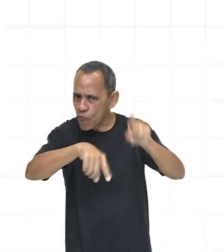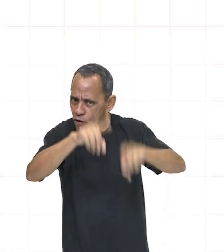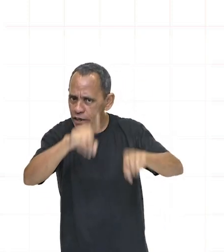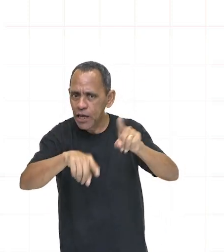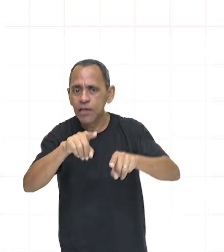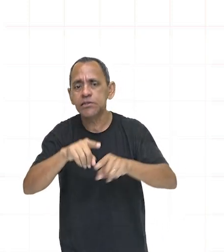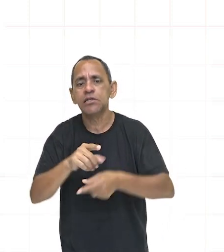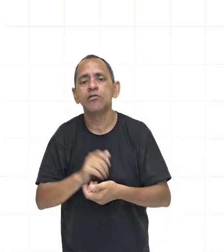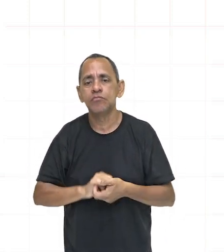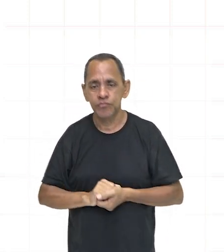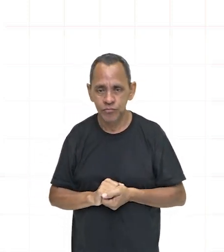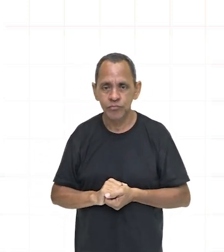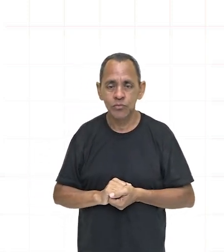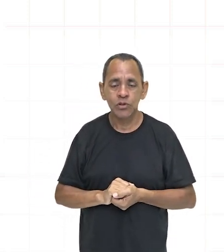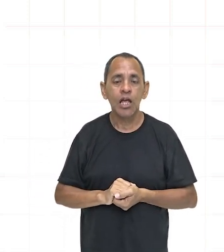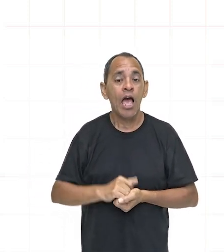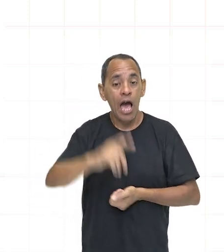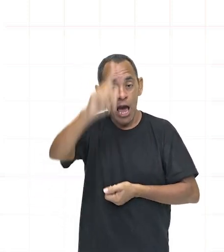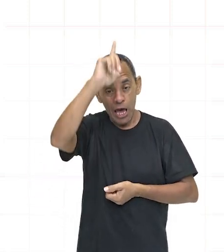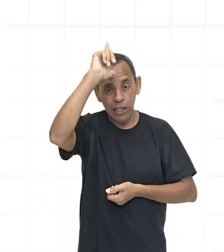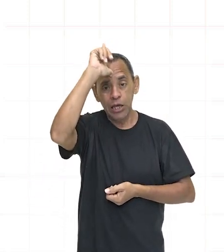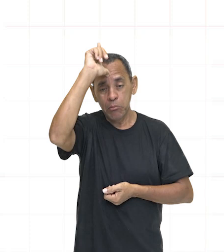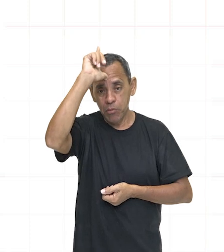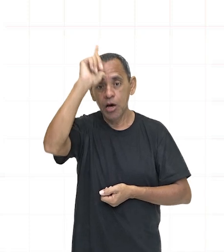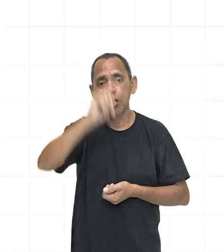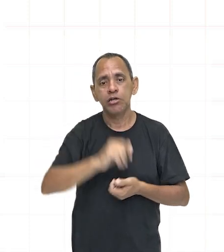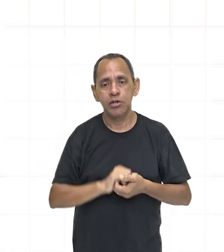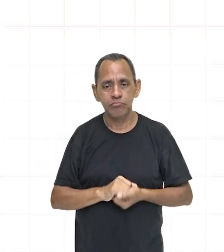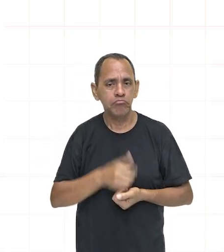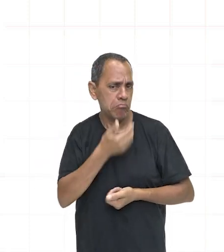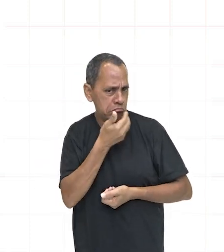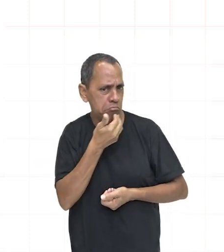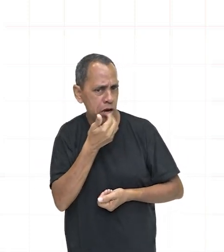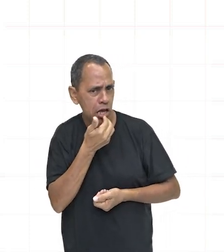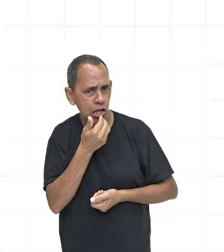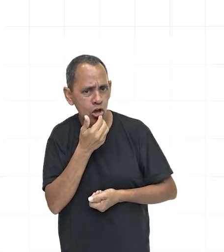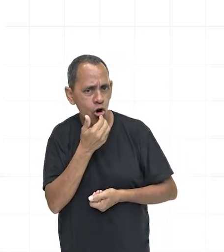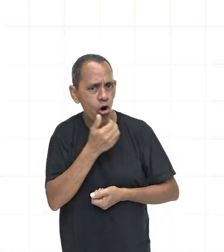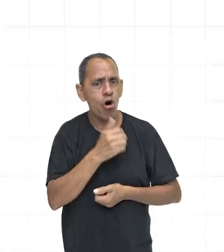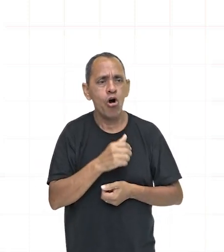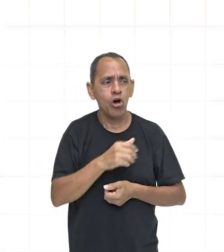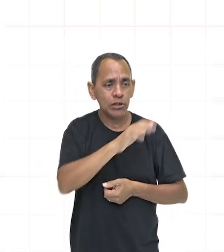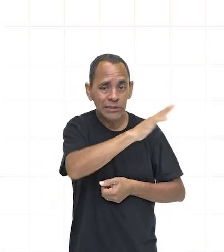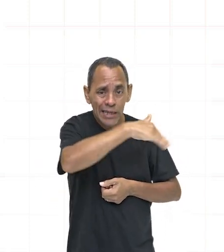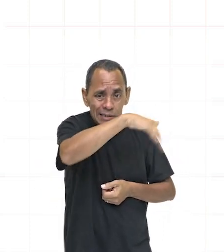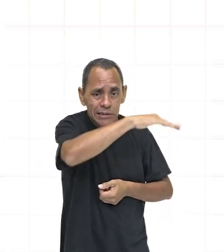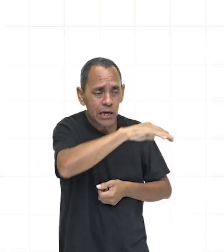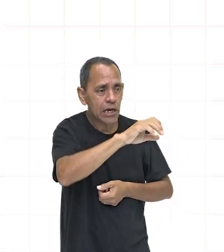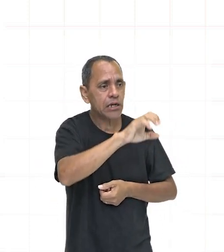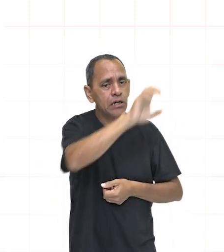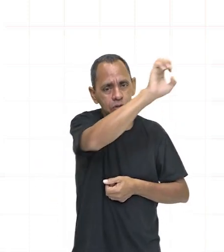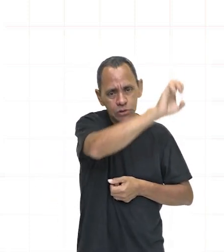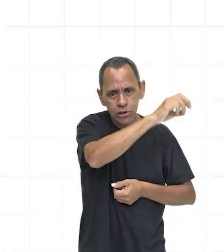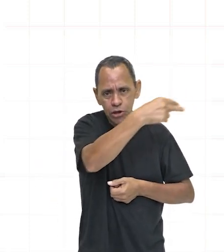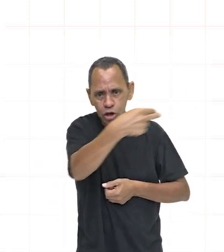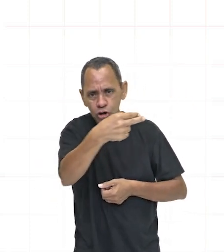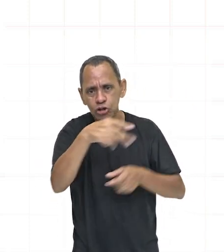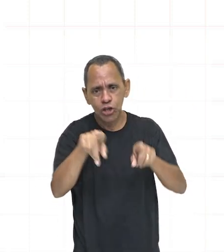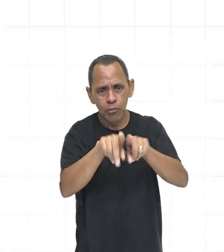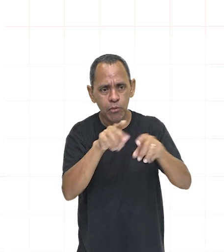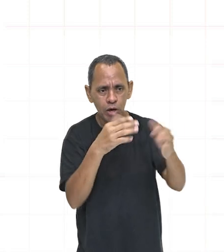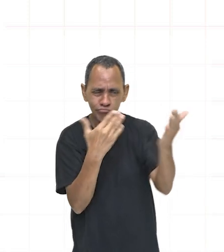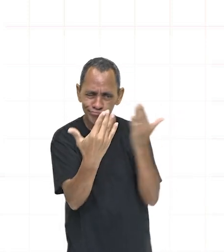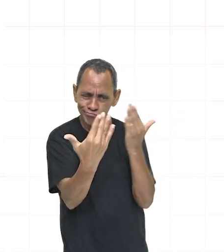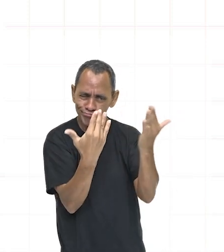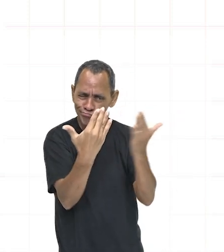da União Europeia, da zona do euro, né, tendo 5,43, vão se sair melhor, né, em relação a